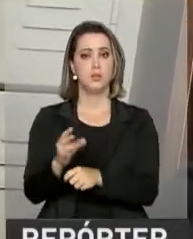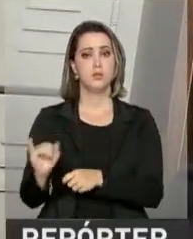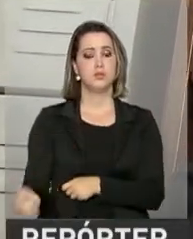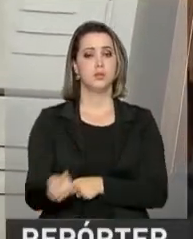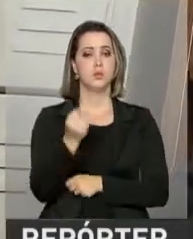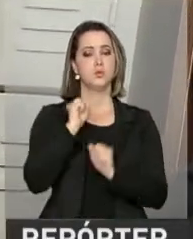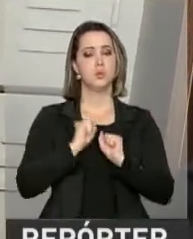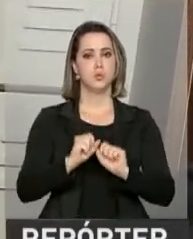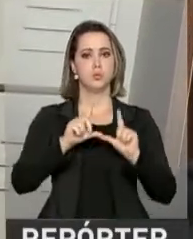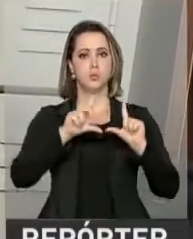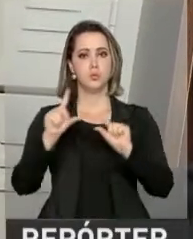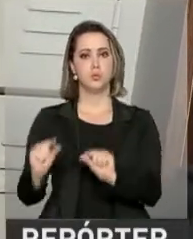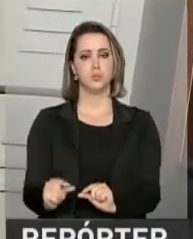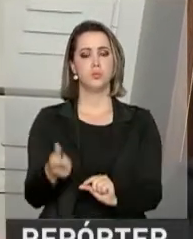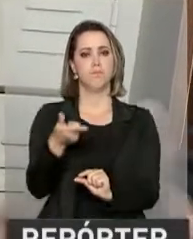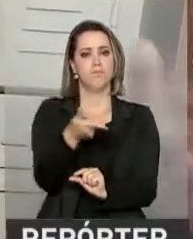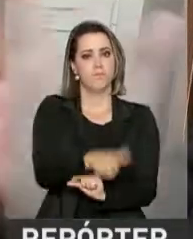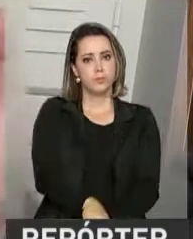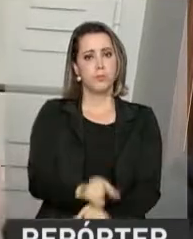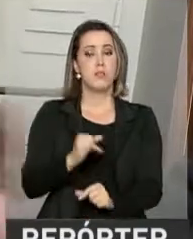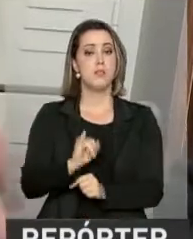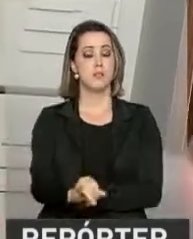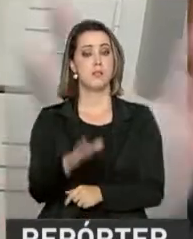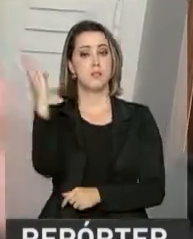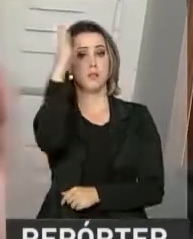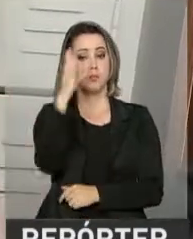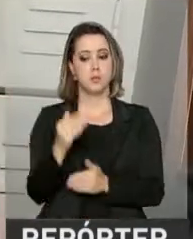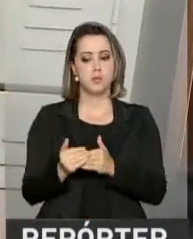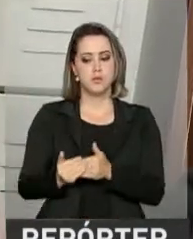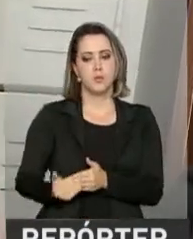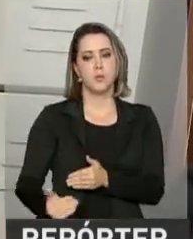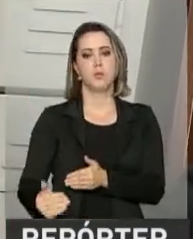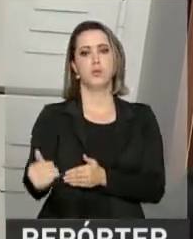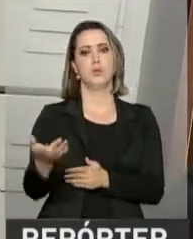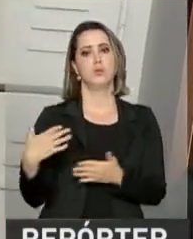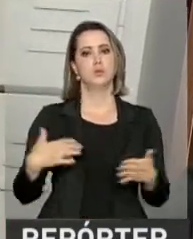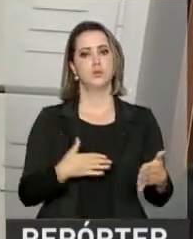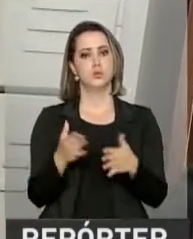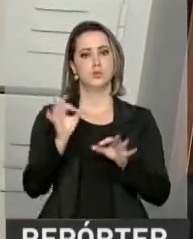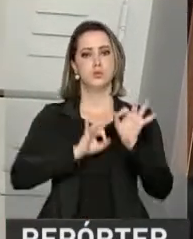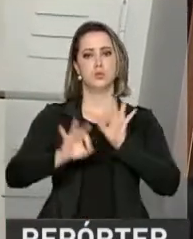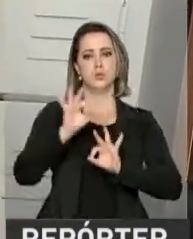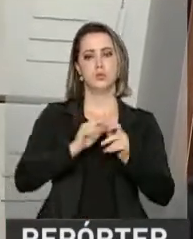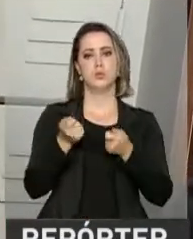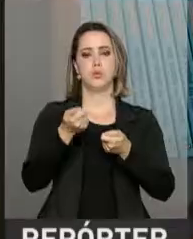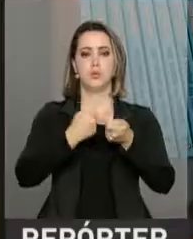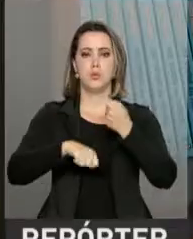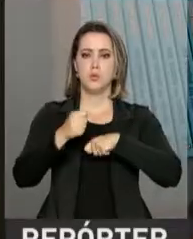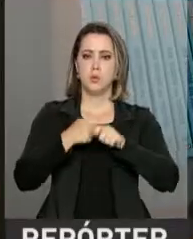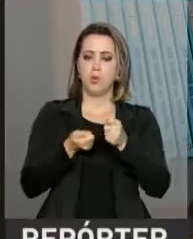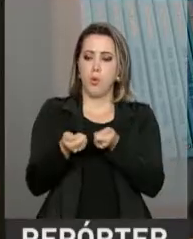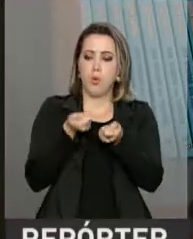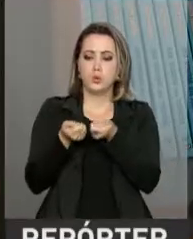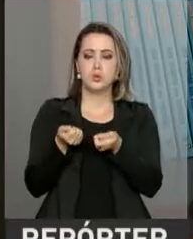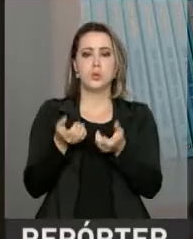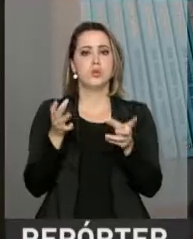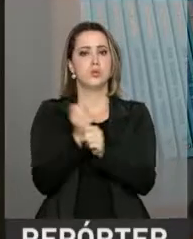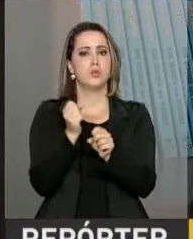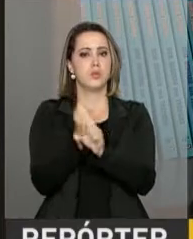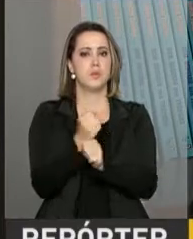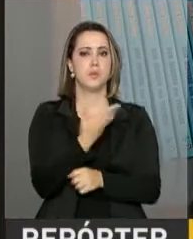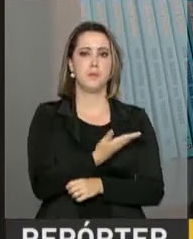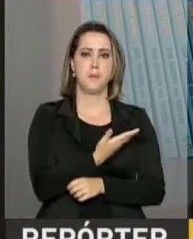juros podem cair ainda mais caso o brasil continue arrumando as contas públicas as reformas